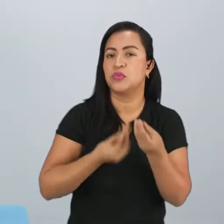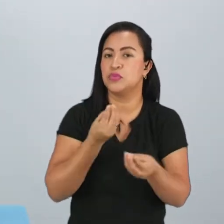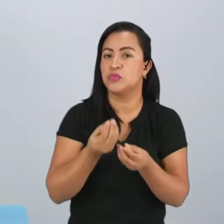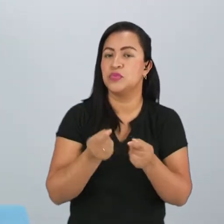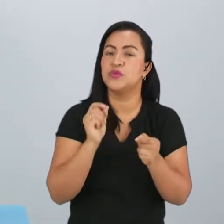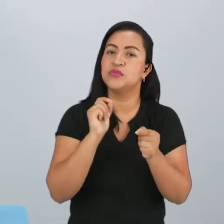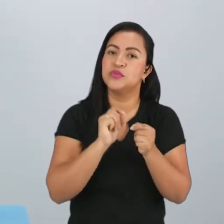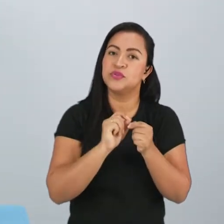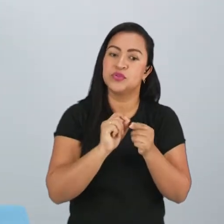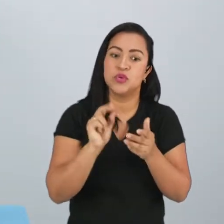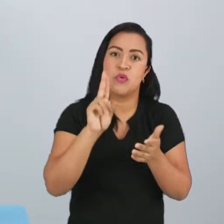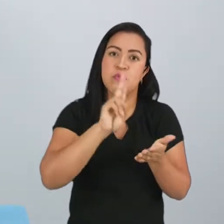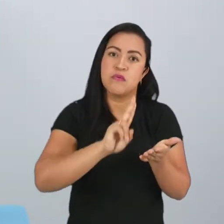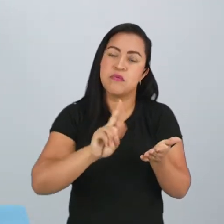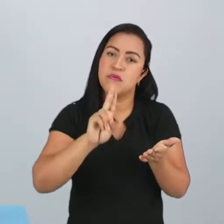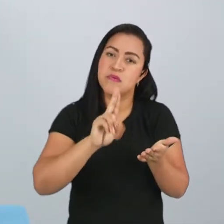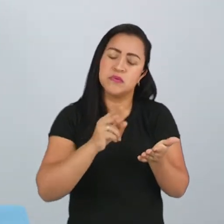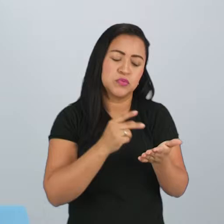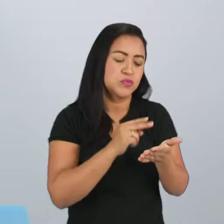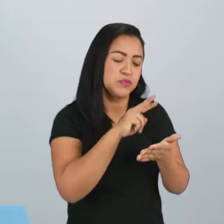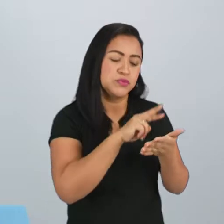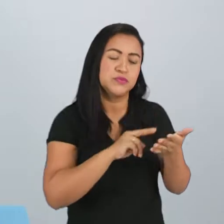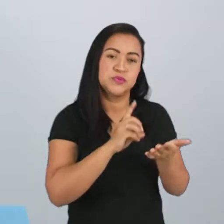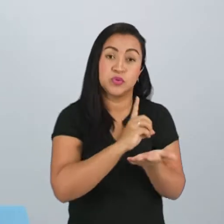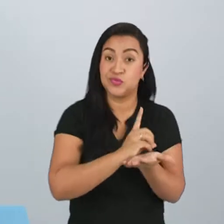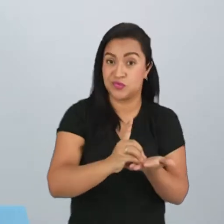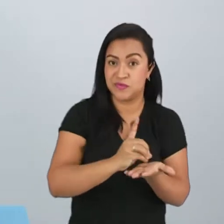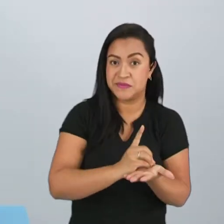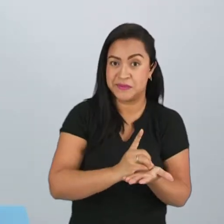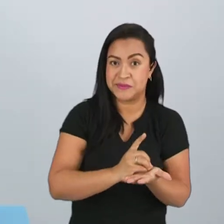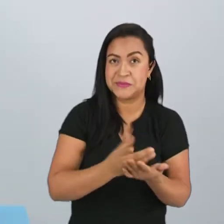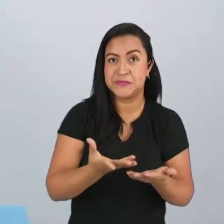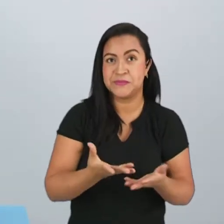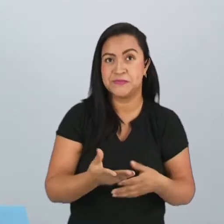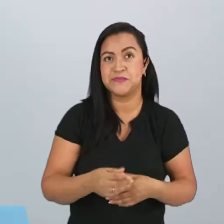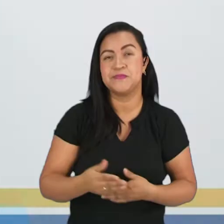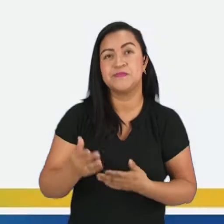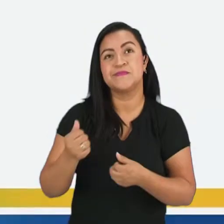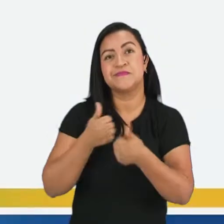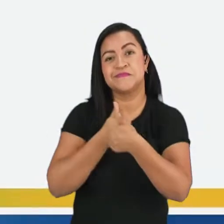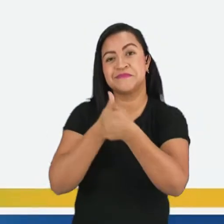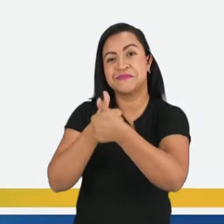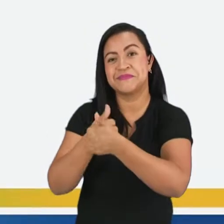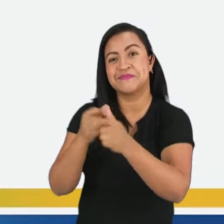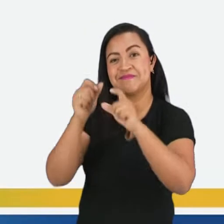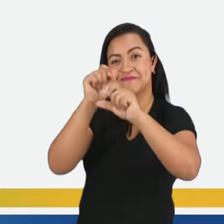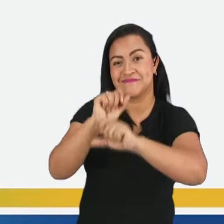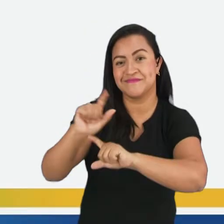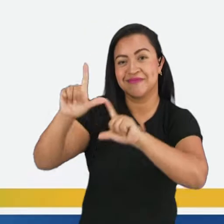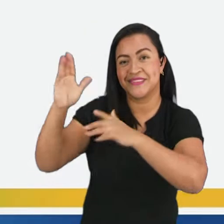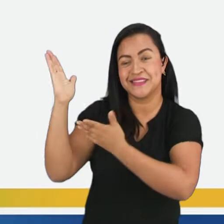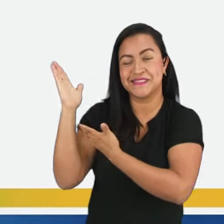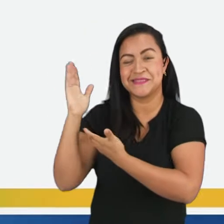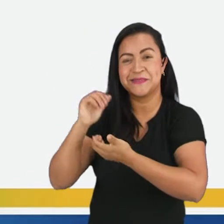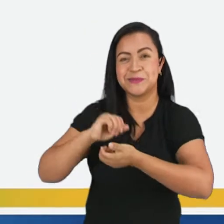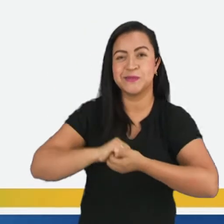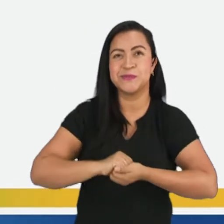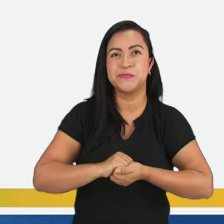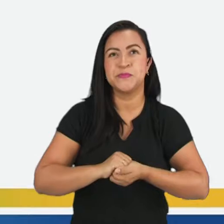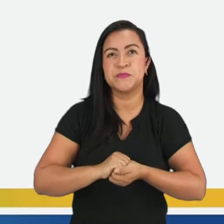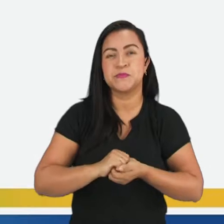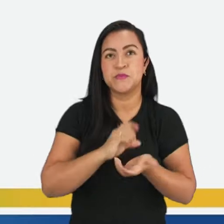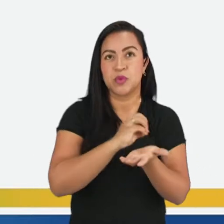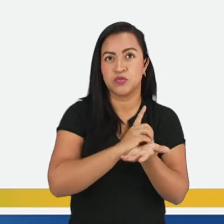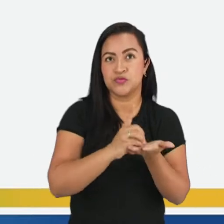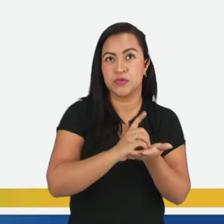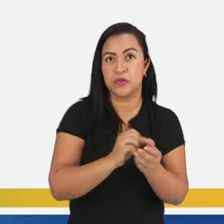dicionário, né? Como ele é organizado. Acompanhe na telinha comigo. Olha só, dicionário. O dicionário ele